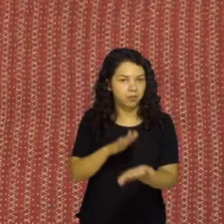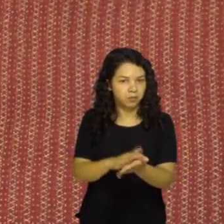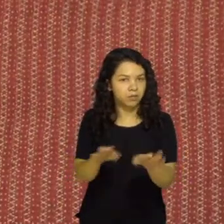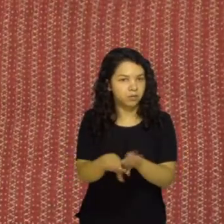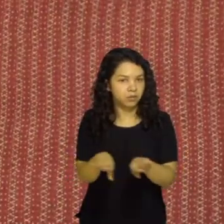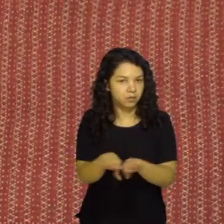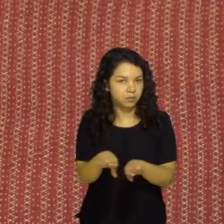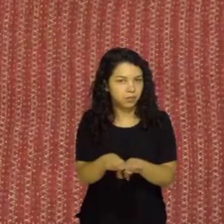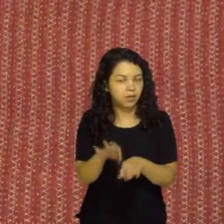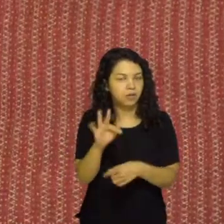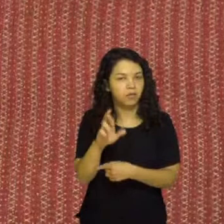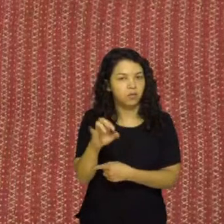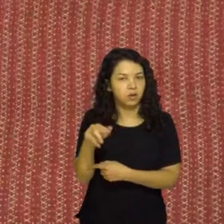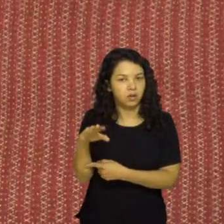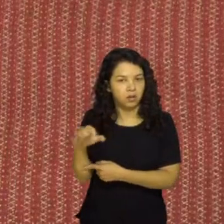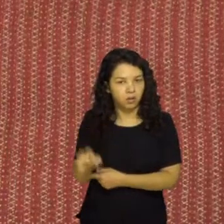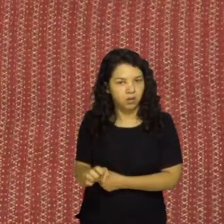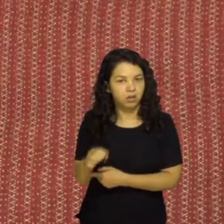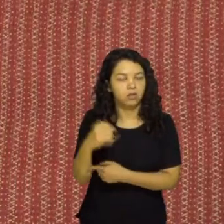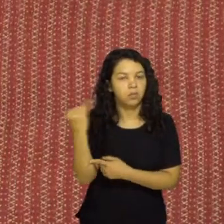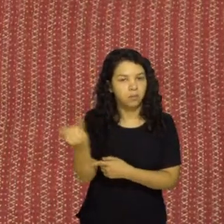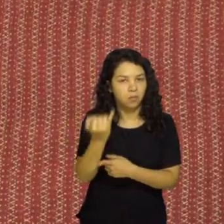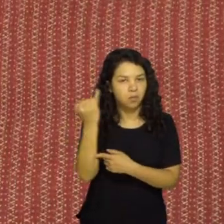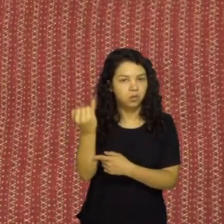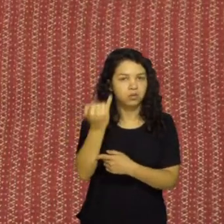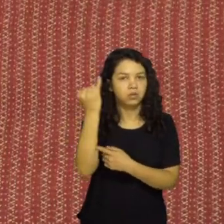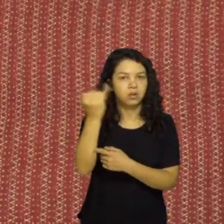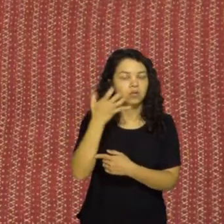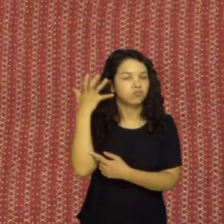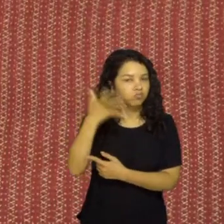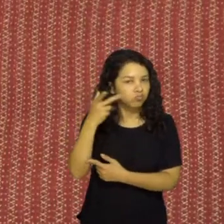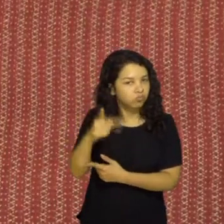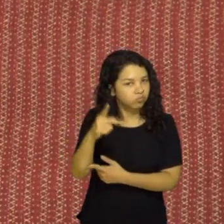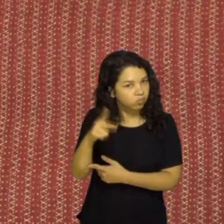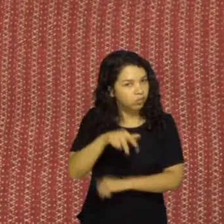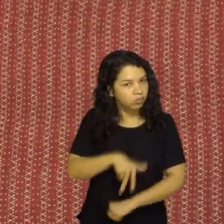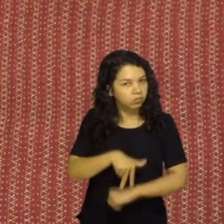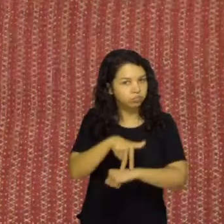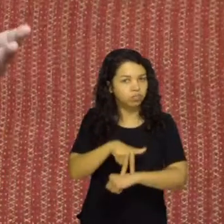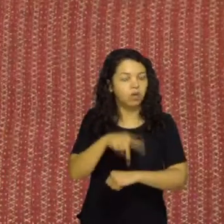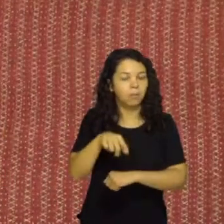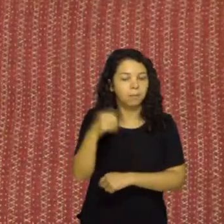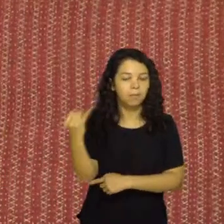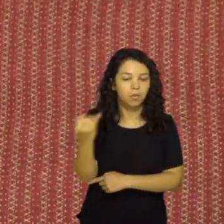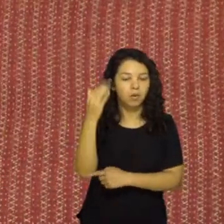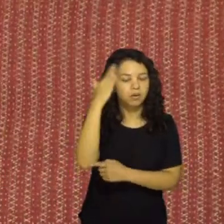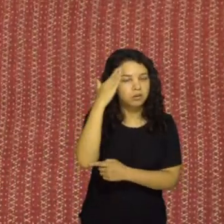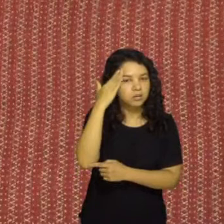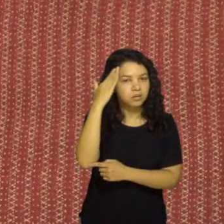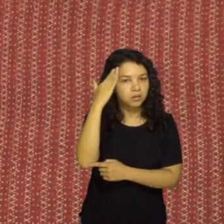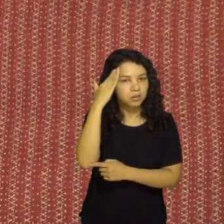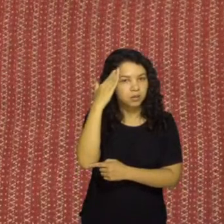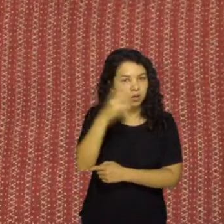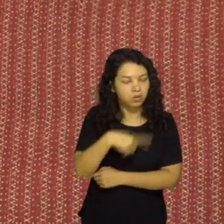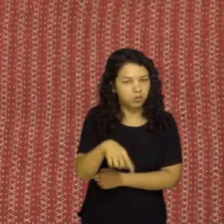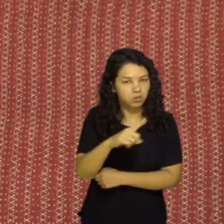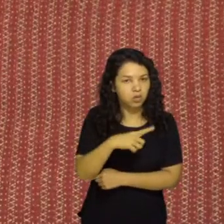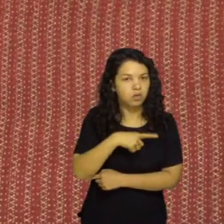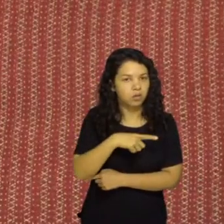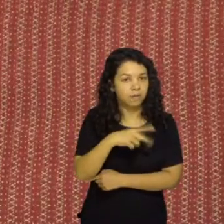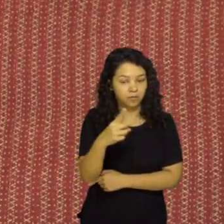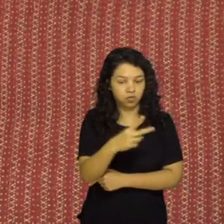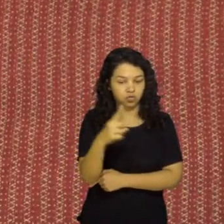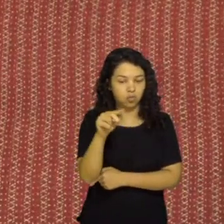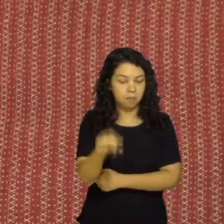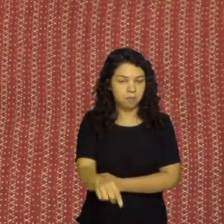senhor Floriani. Muito importante essa fala em tribuna. Muito importante saber que nós temos 22 mil